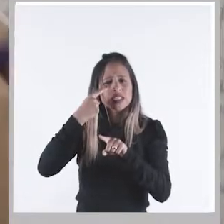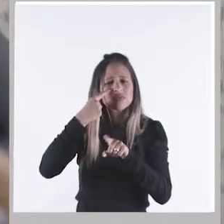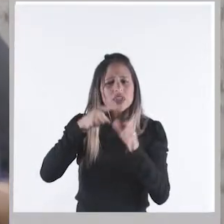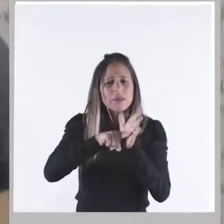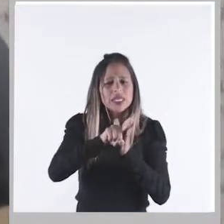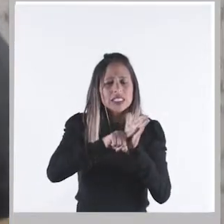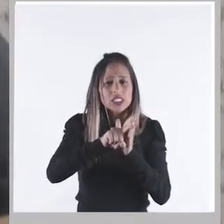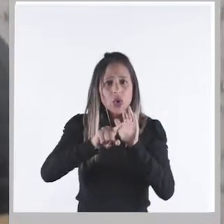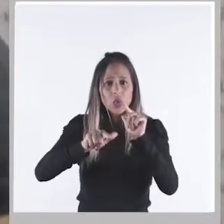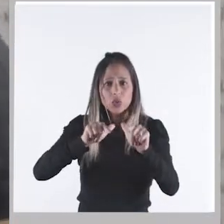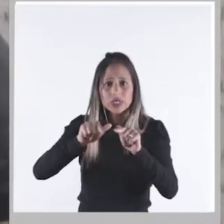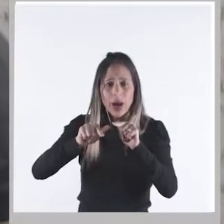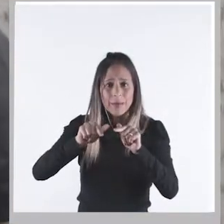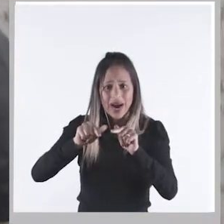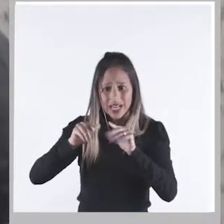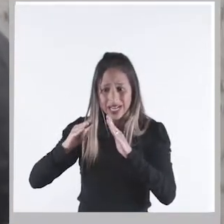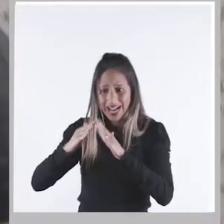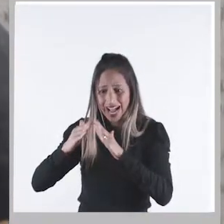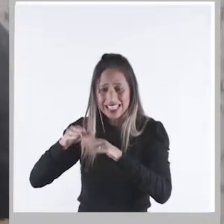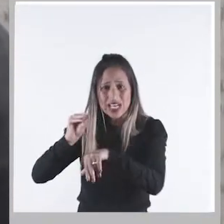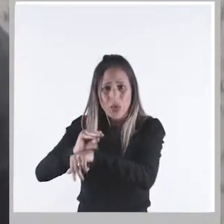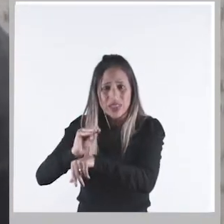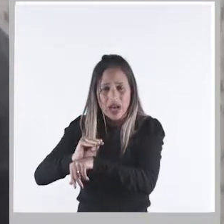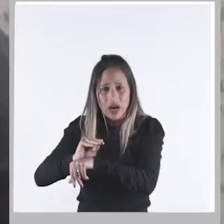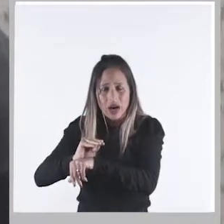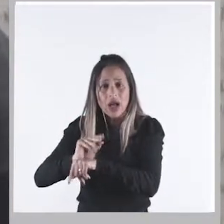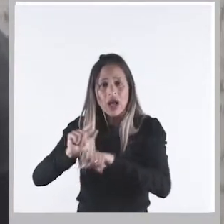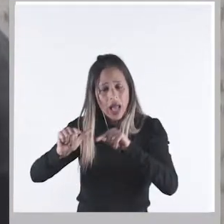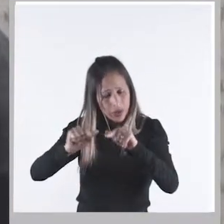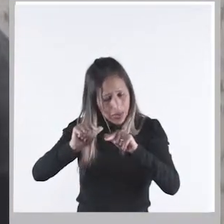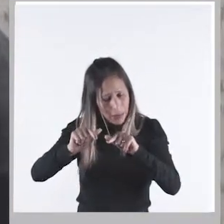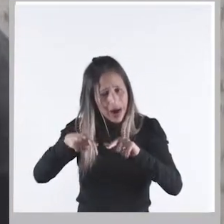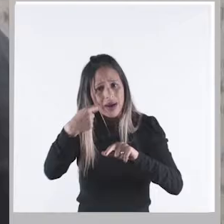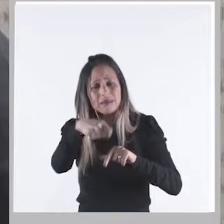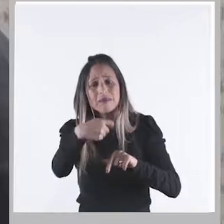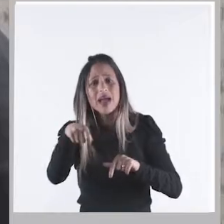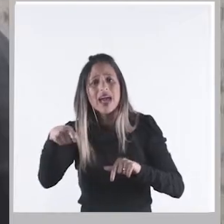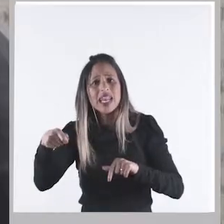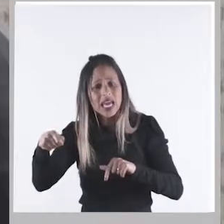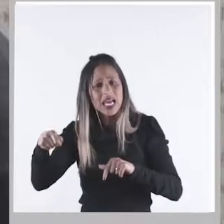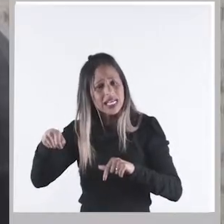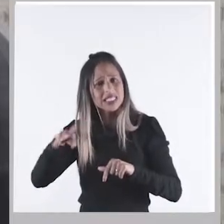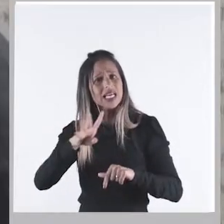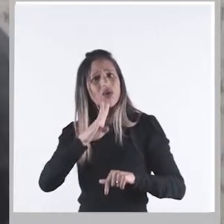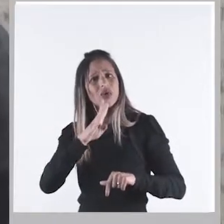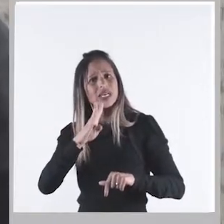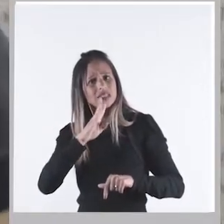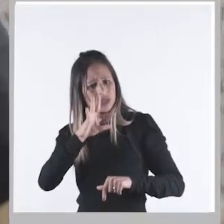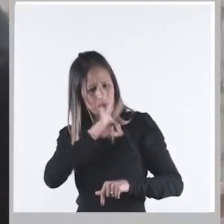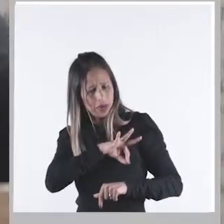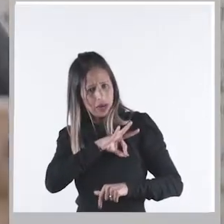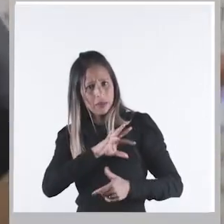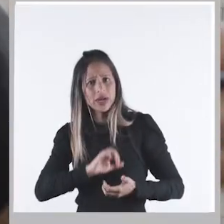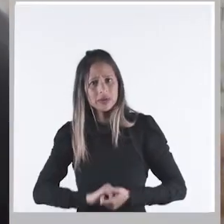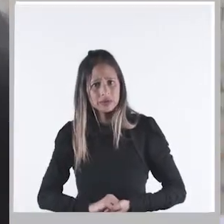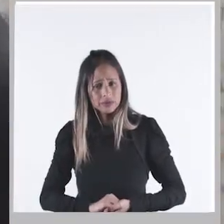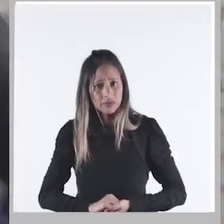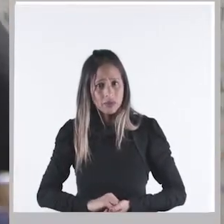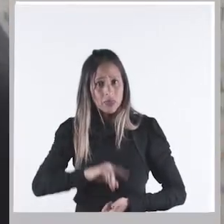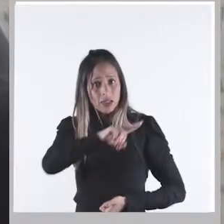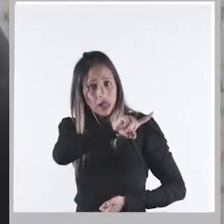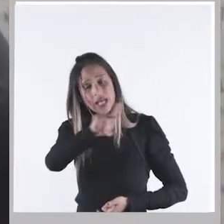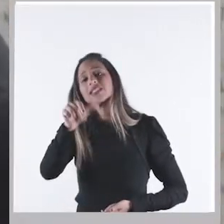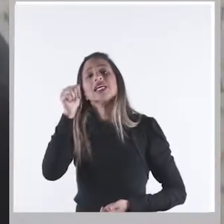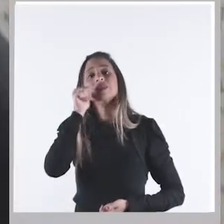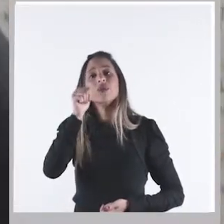que o trabalho de cuidado com os filhos é um trabalho que merece ser reconhecido, né? Então, assim, são essas mulheres que